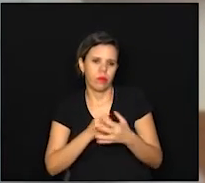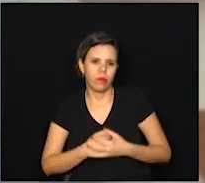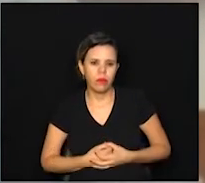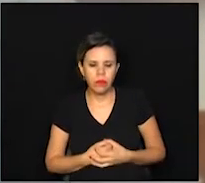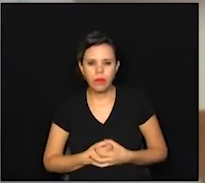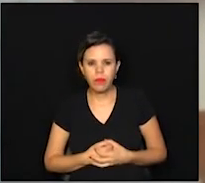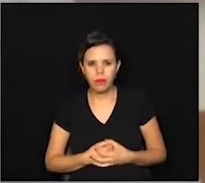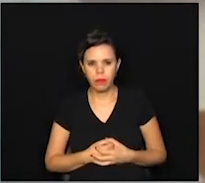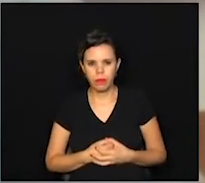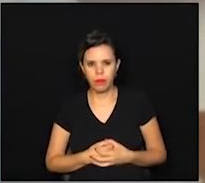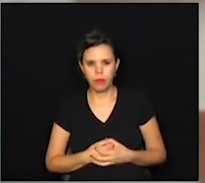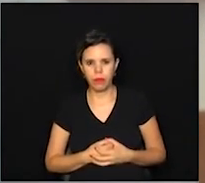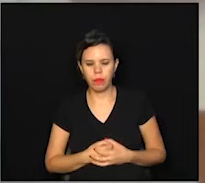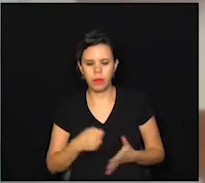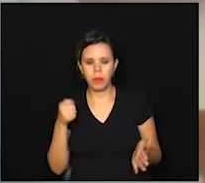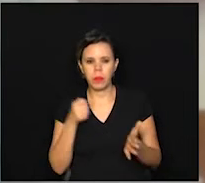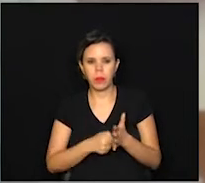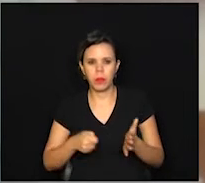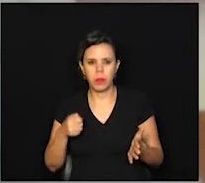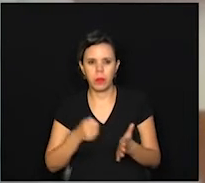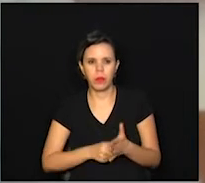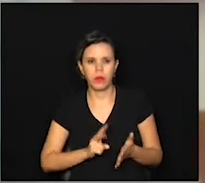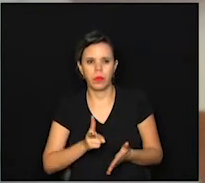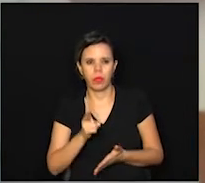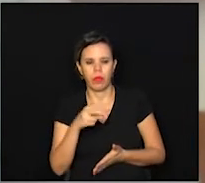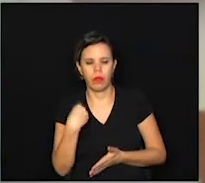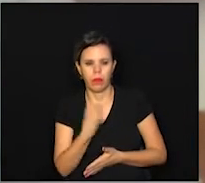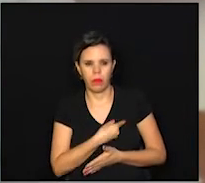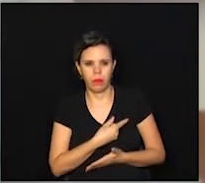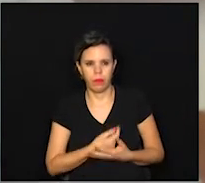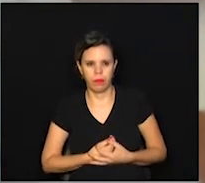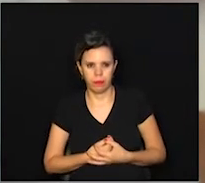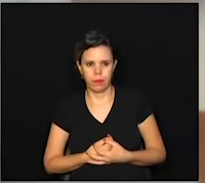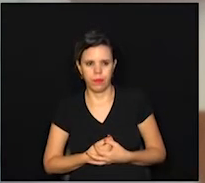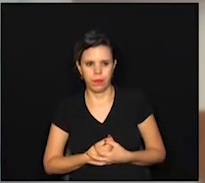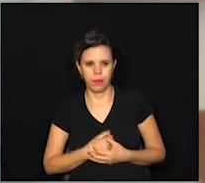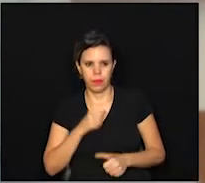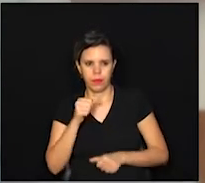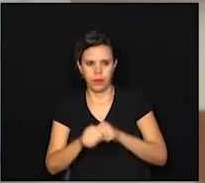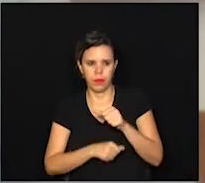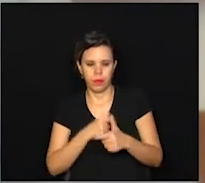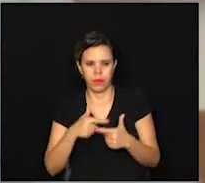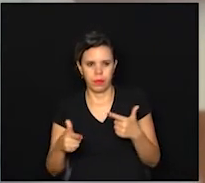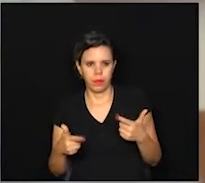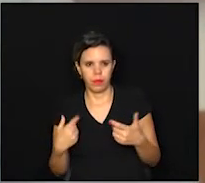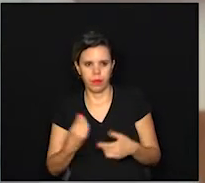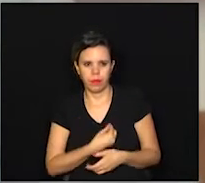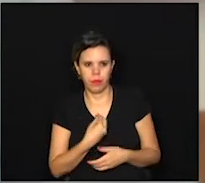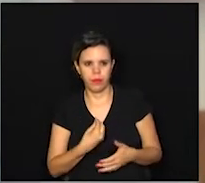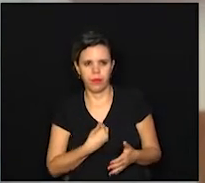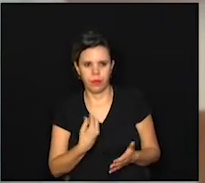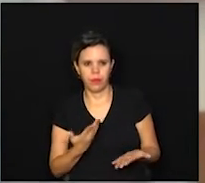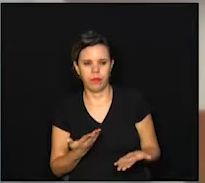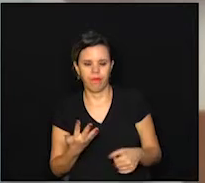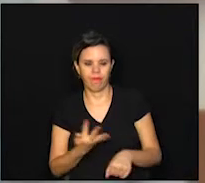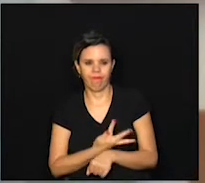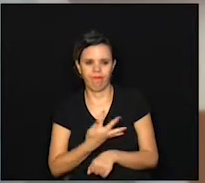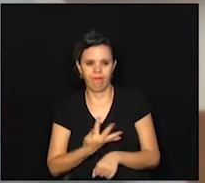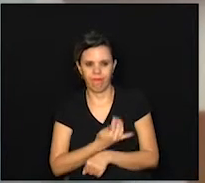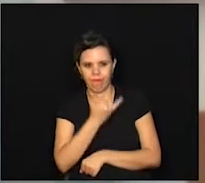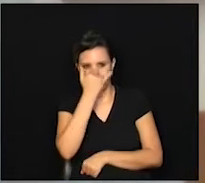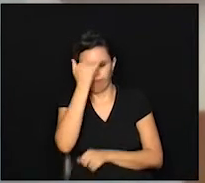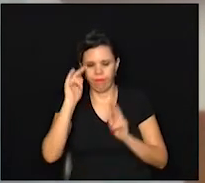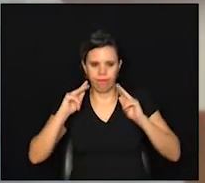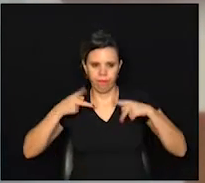E militar e lutar para que a gente possa reverter essa situação realmente que nós estamos vivendo, que é uma tragédia humanitária